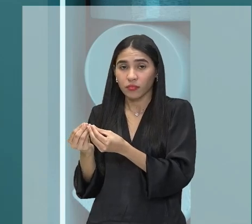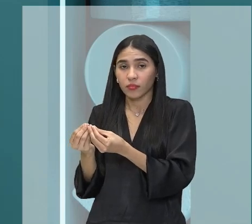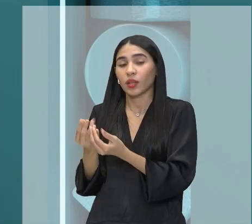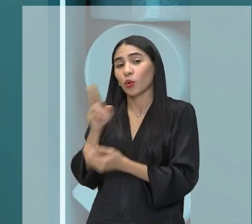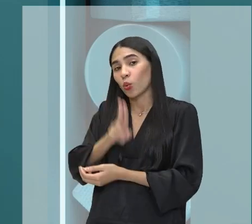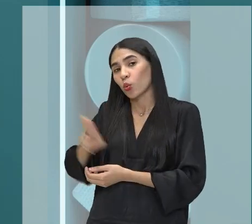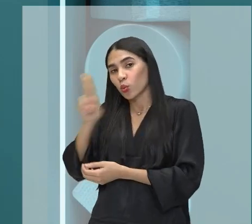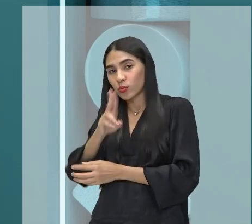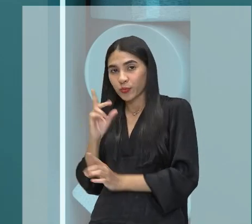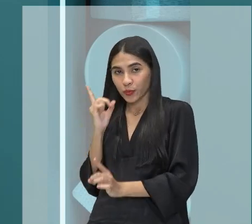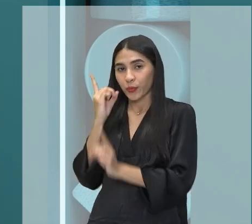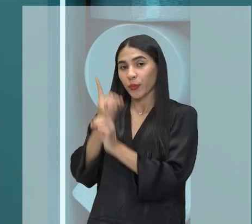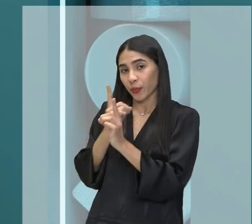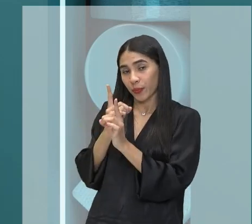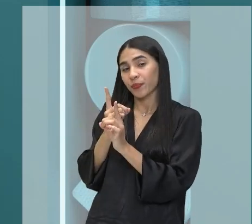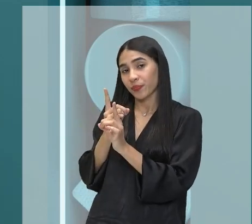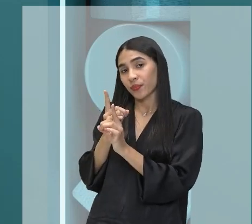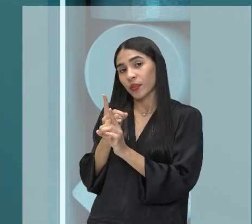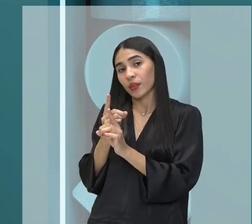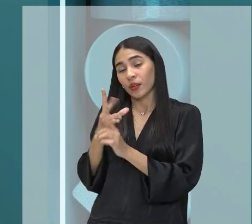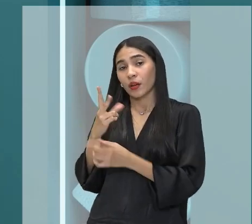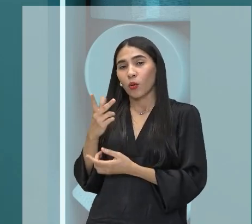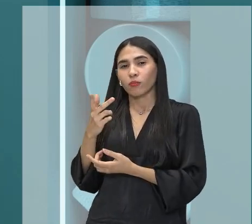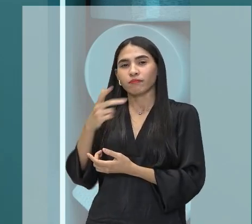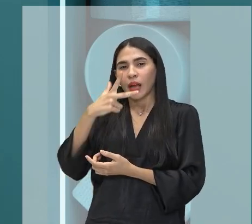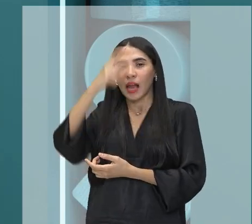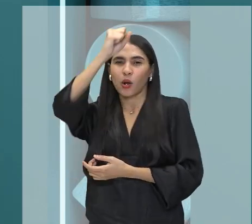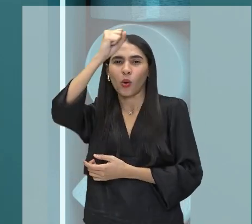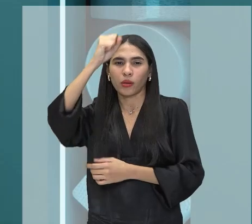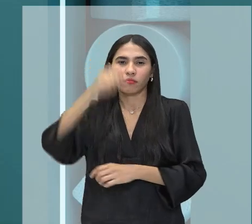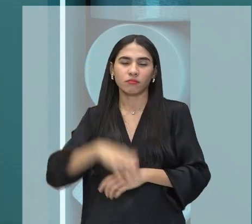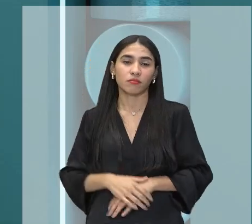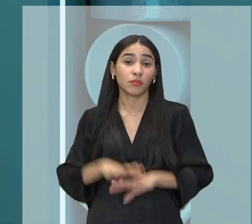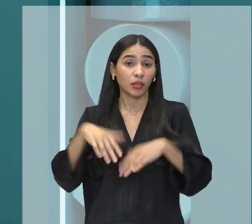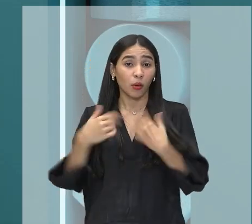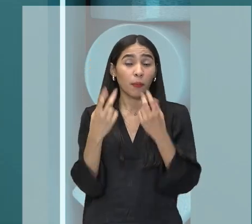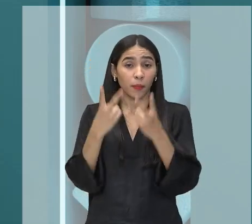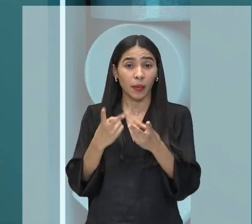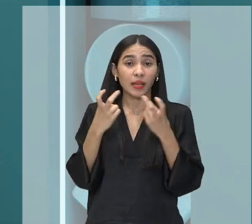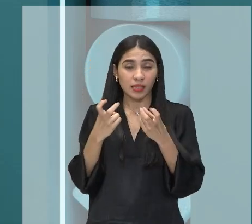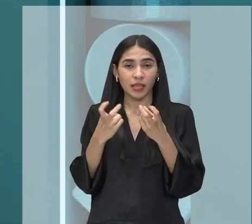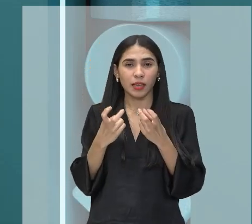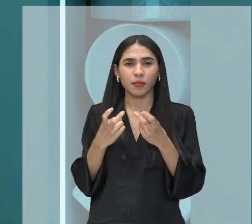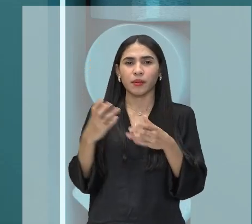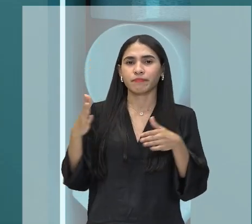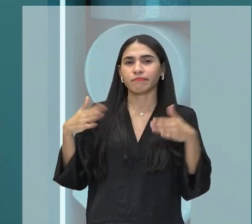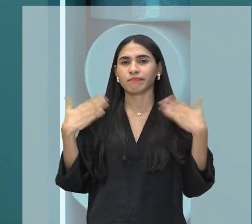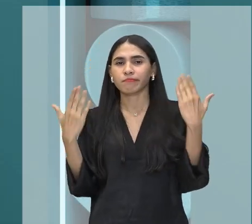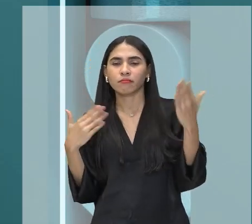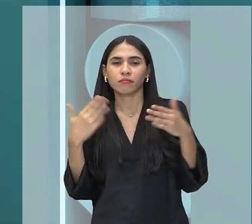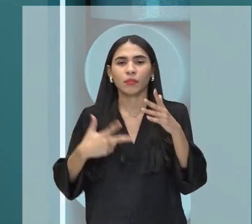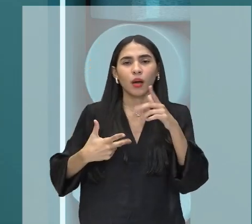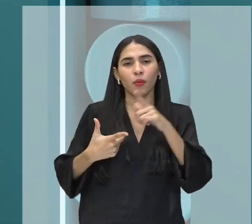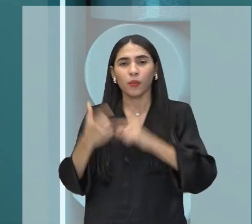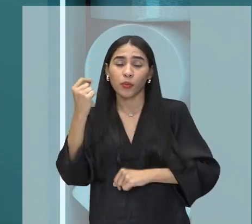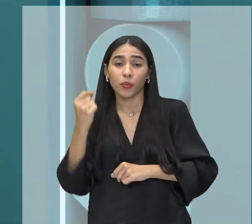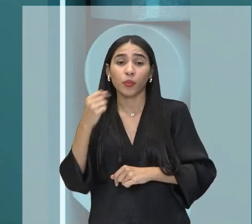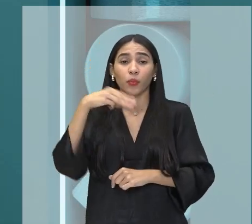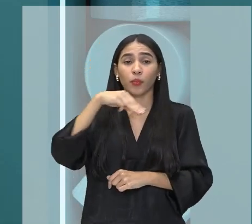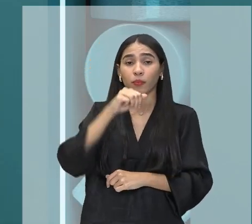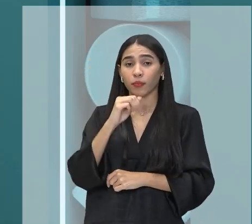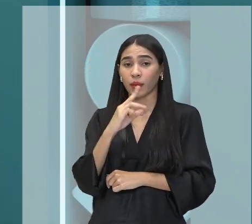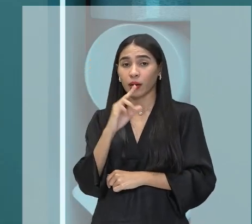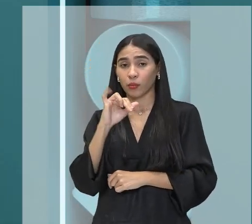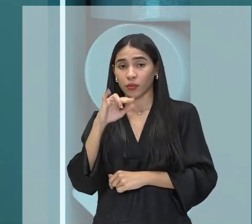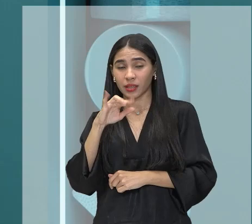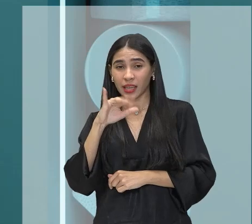utiliza para encontrar o nosso herói. E observe que o nosso herói se desespera, tentando fugir. Macunaíma